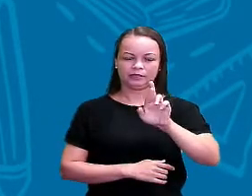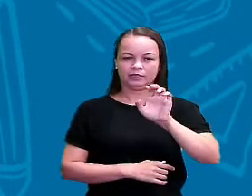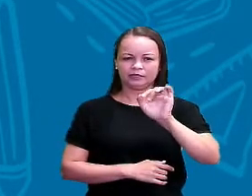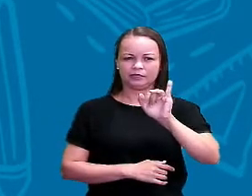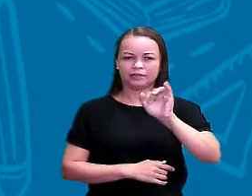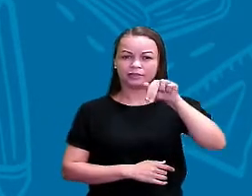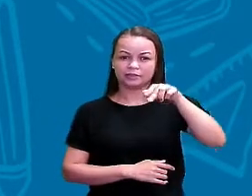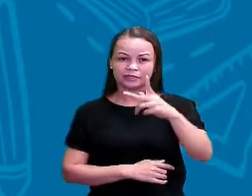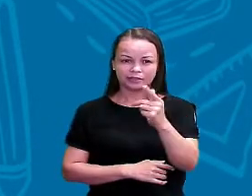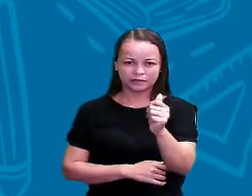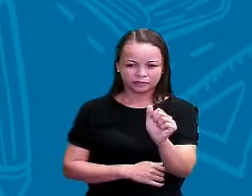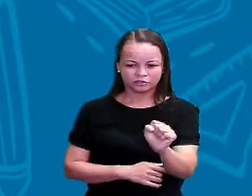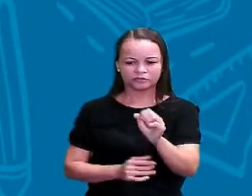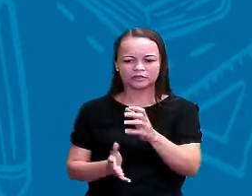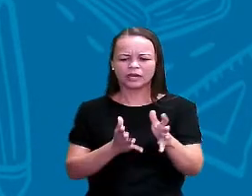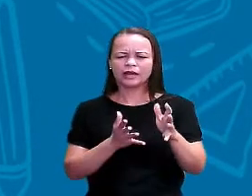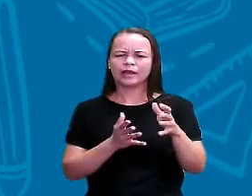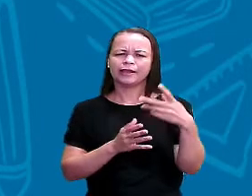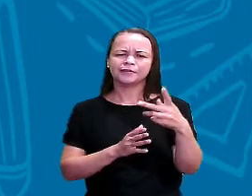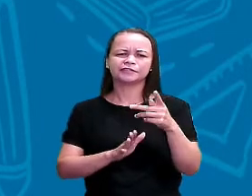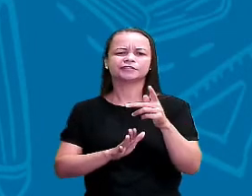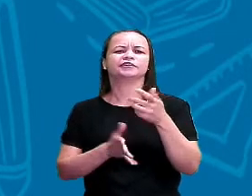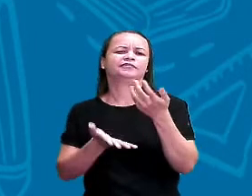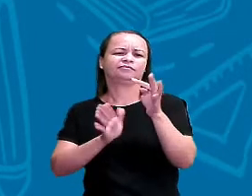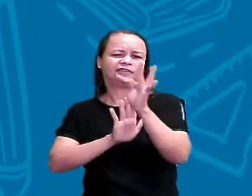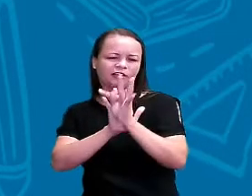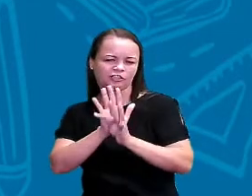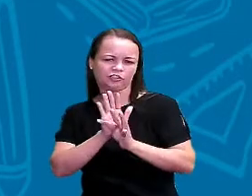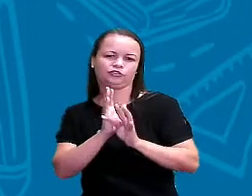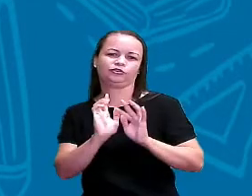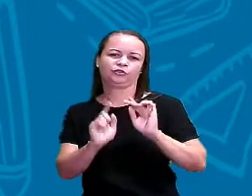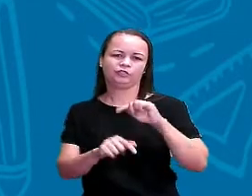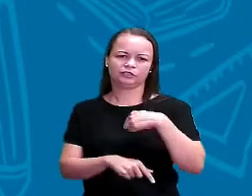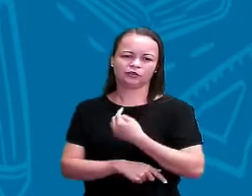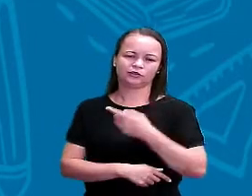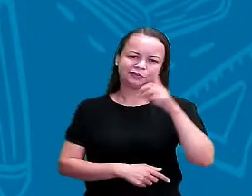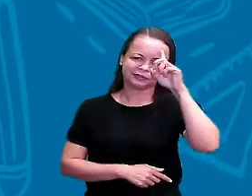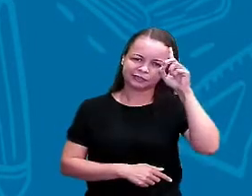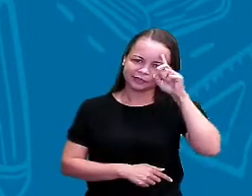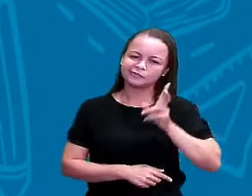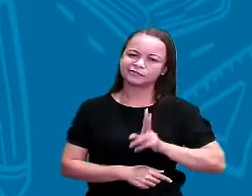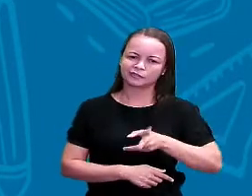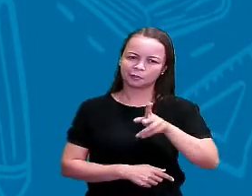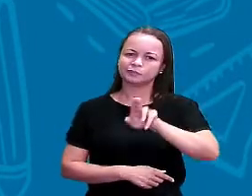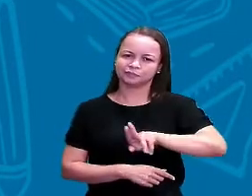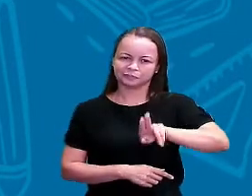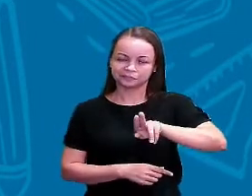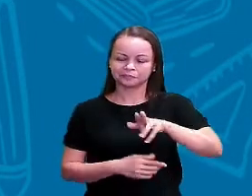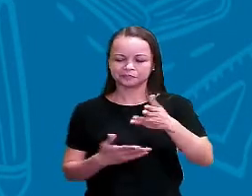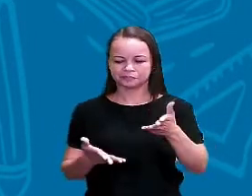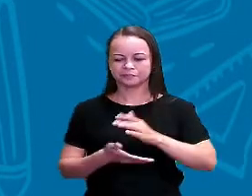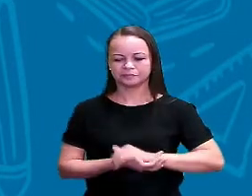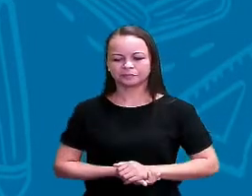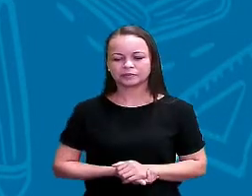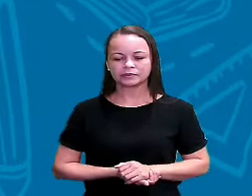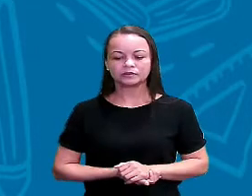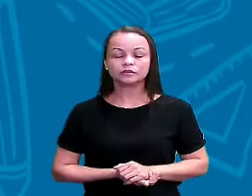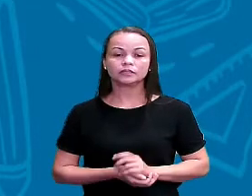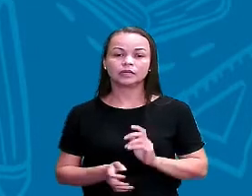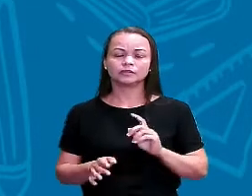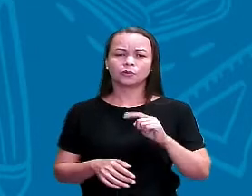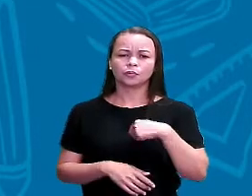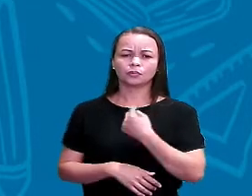esse texto, né, que faz parte aí do nosso cotidiano. Relembrando um pouco, vocês sabem que o nosso dia a